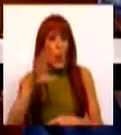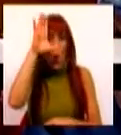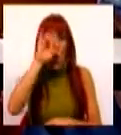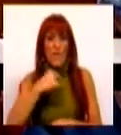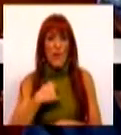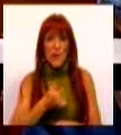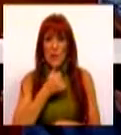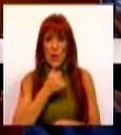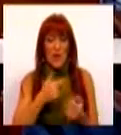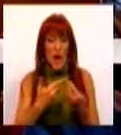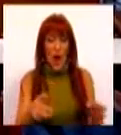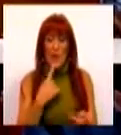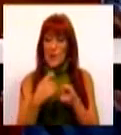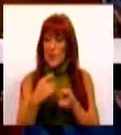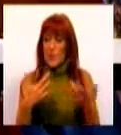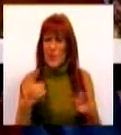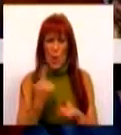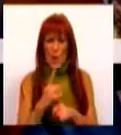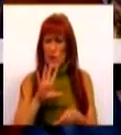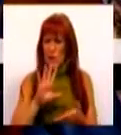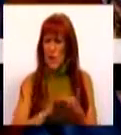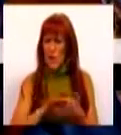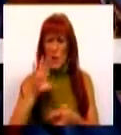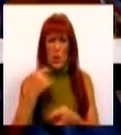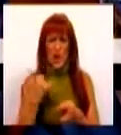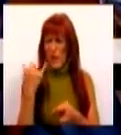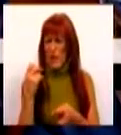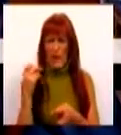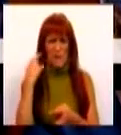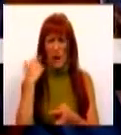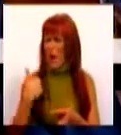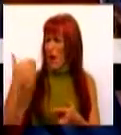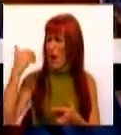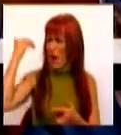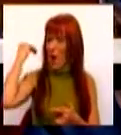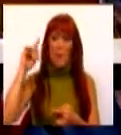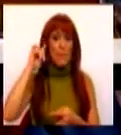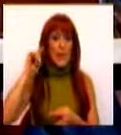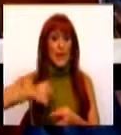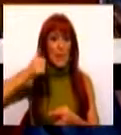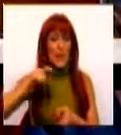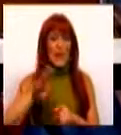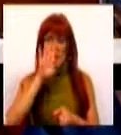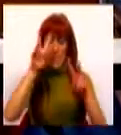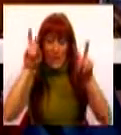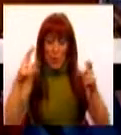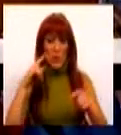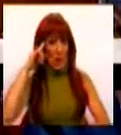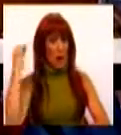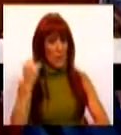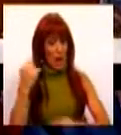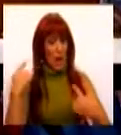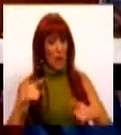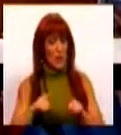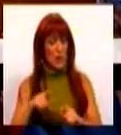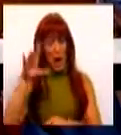não determina a abertura de inquéritos sobre factos que ocorreram há 20 anos atrás. Sobretudo, se há alguma matéria criminal,